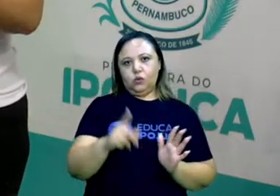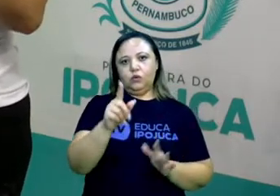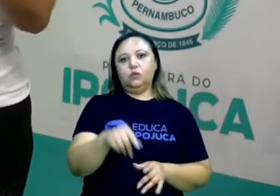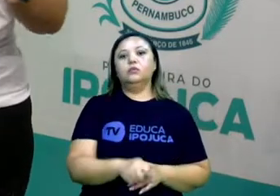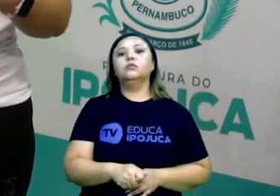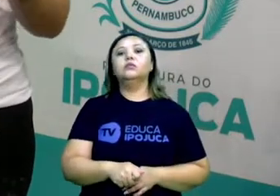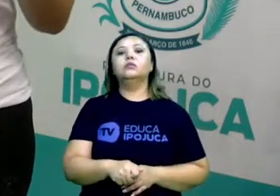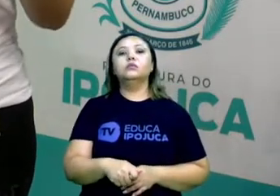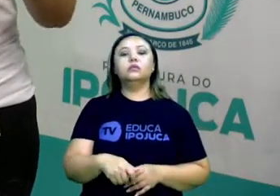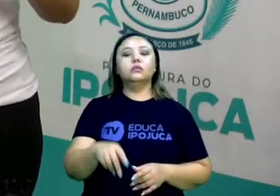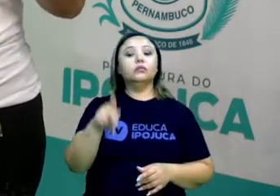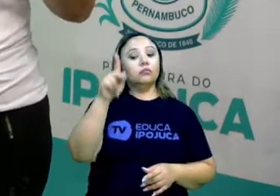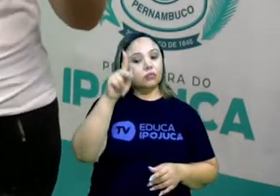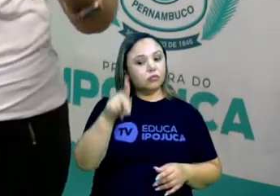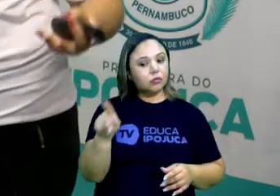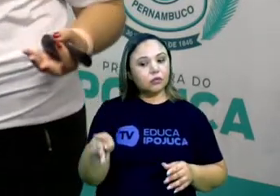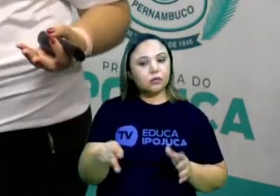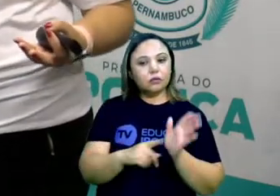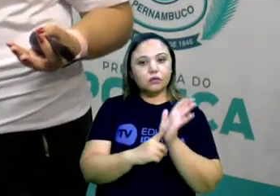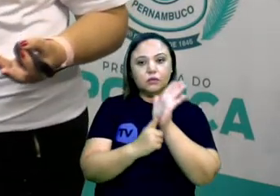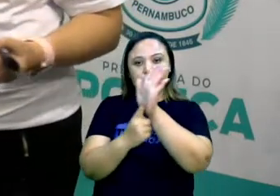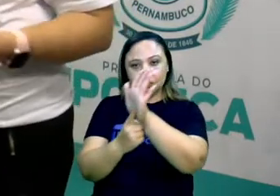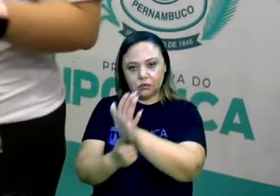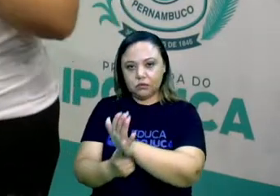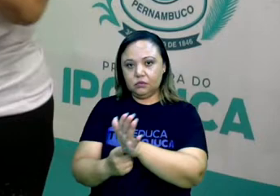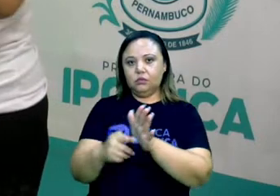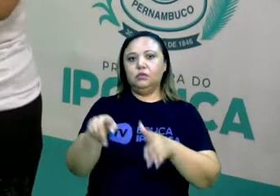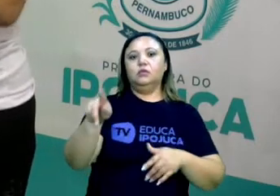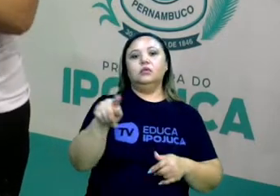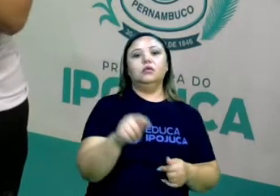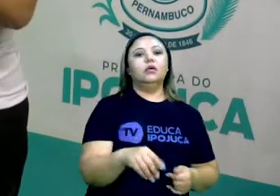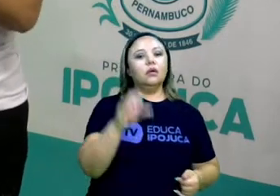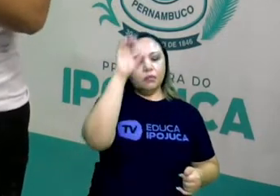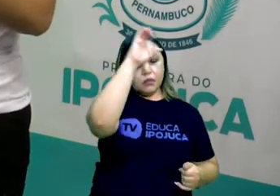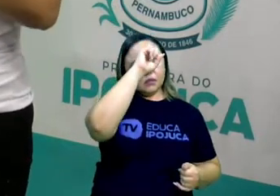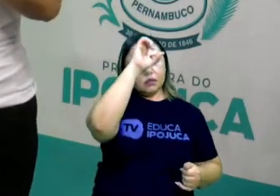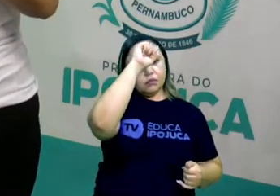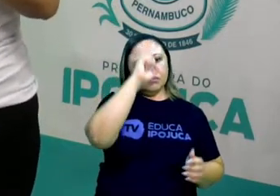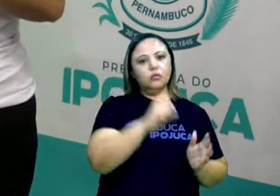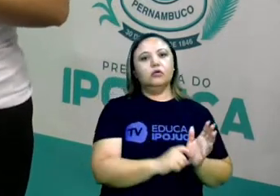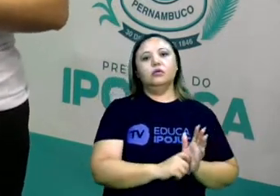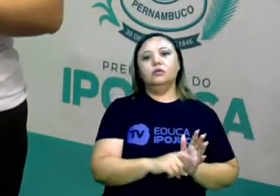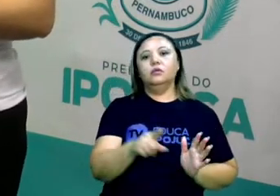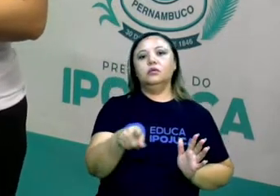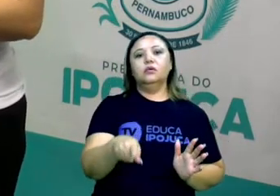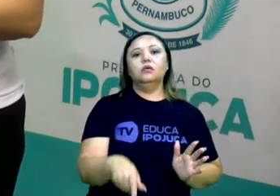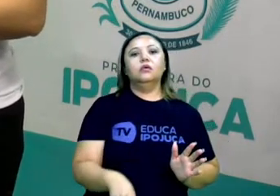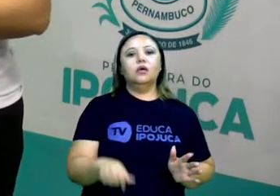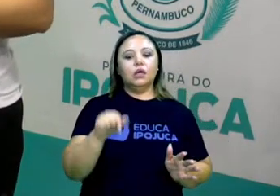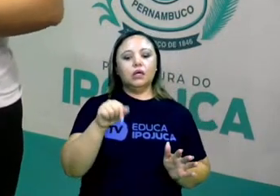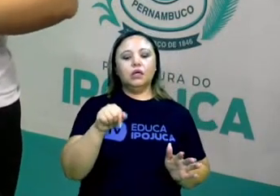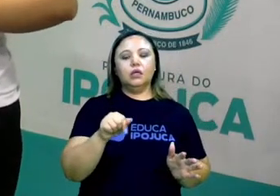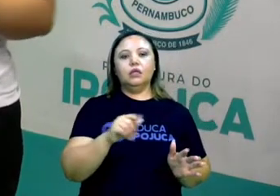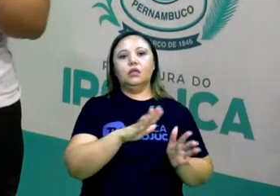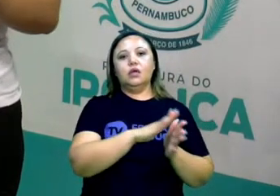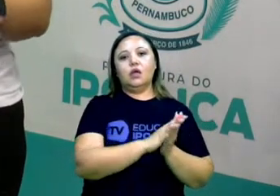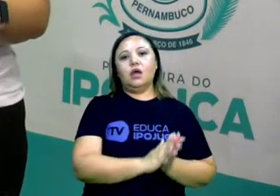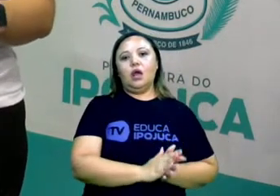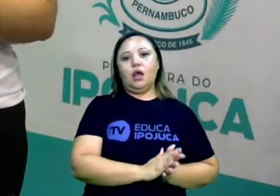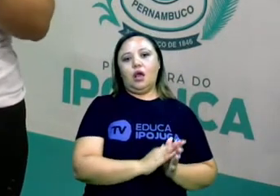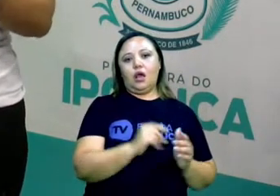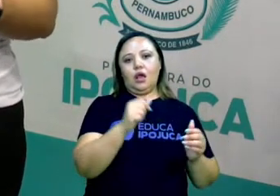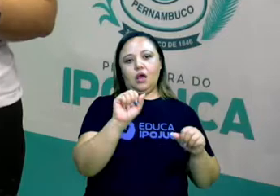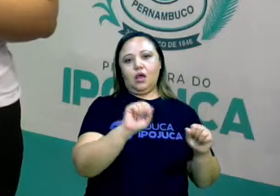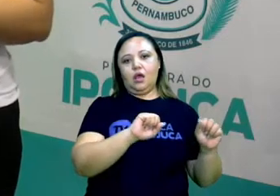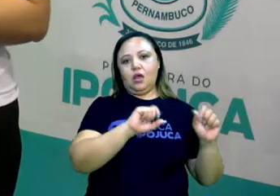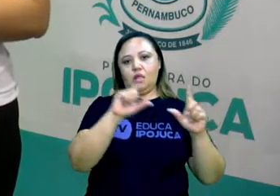vocês e mostrado o que vocês aprenderam na nossa aula e acrescentar alguma coisa a mais sobre esse